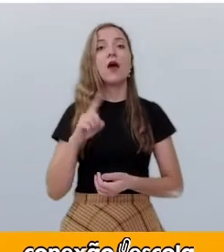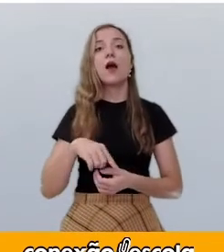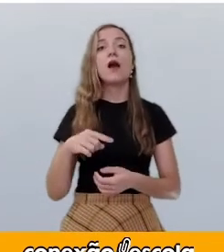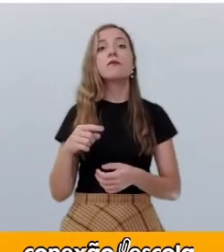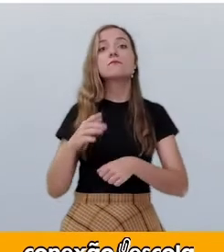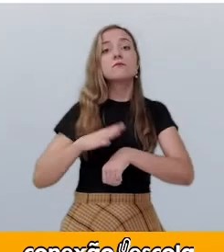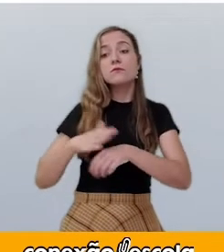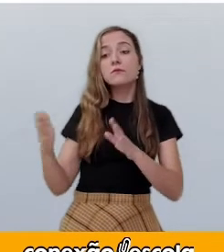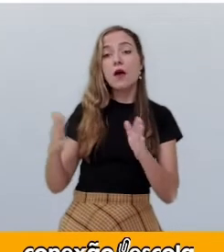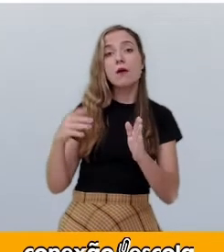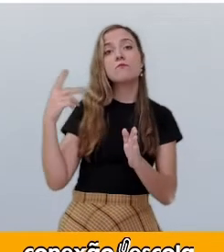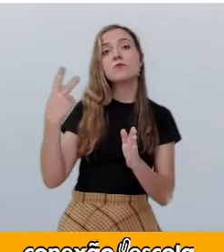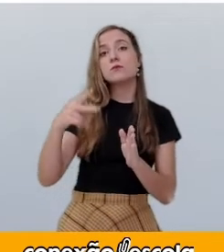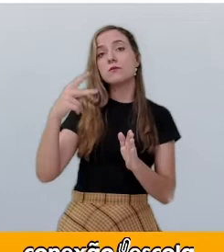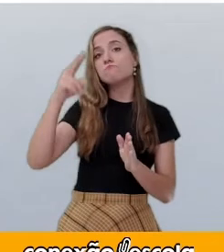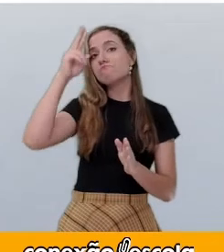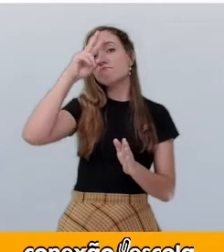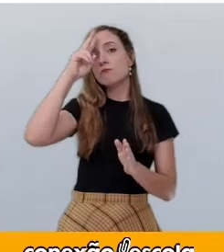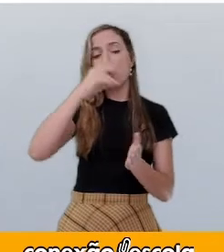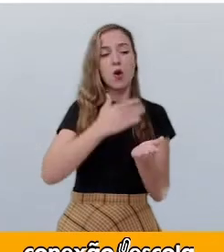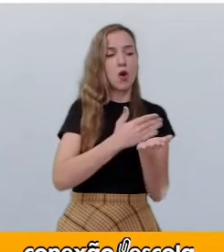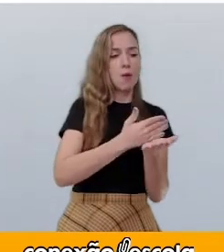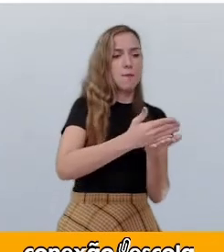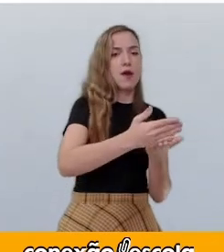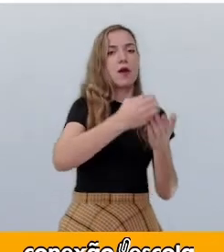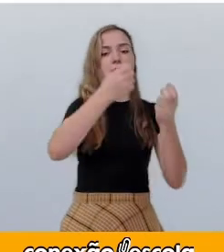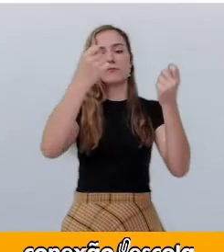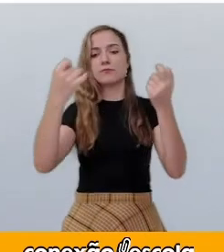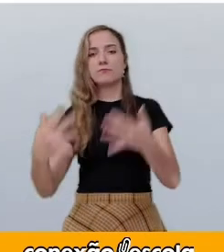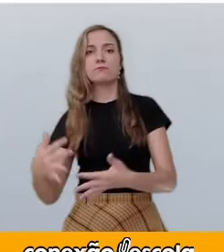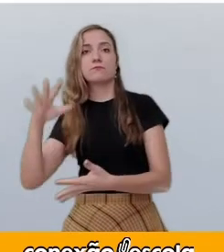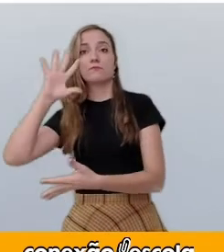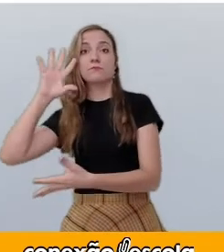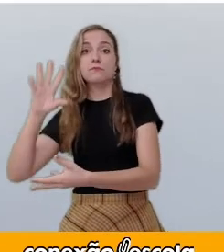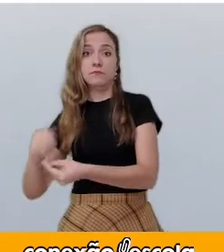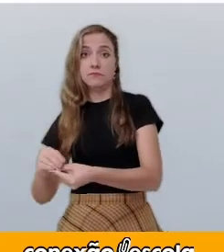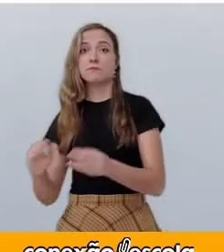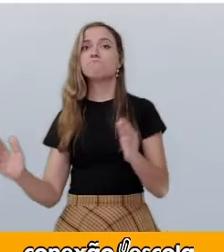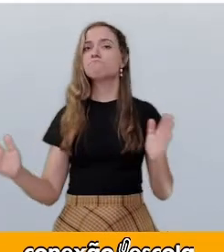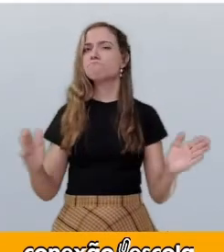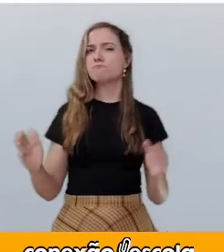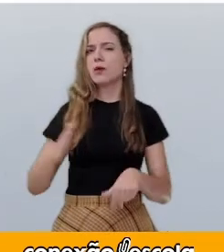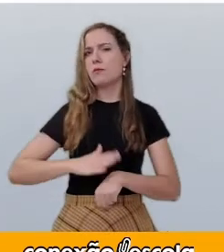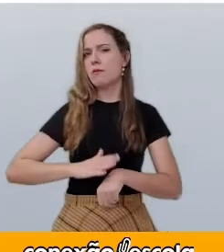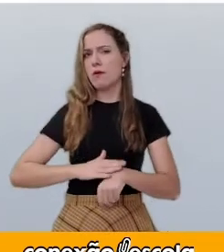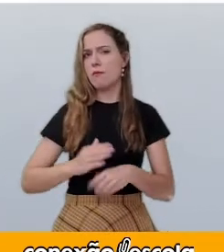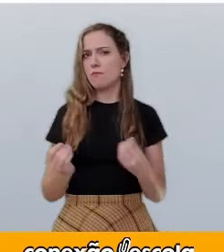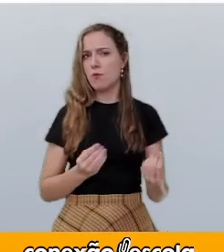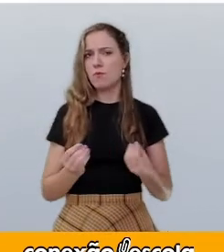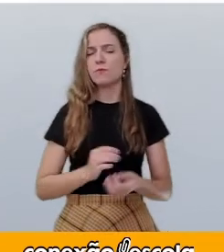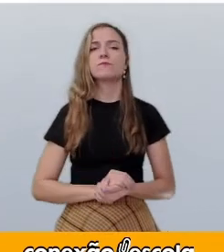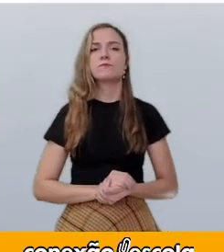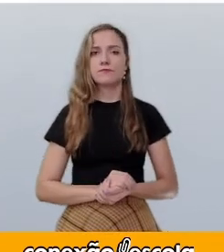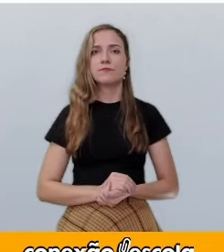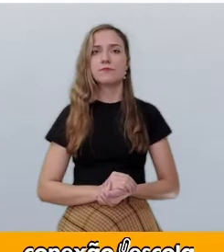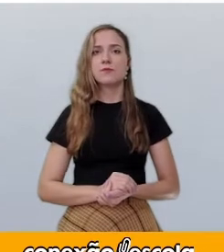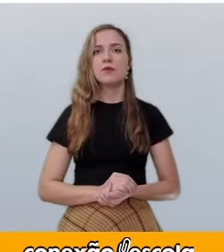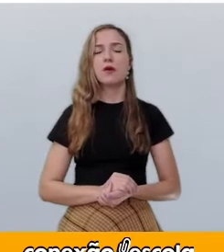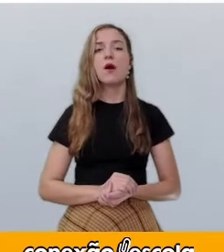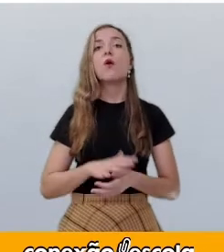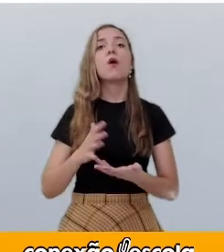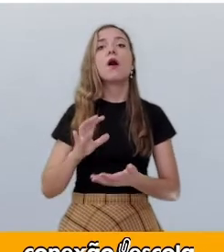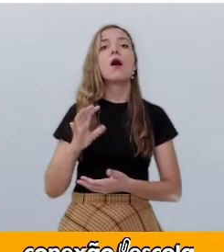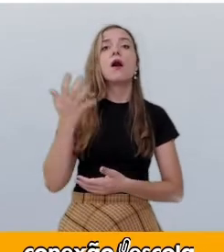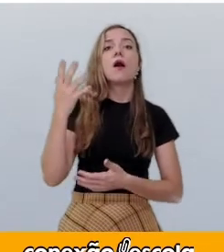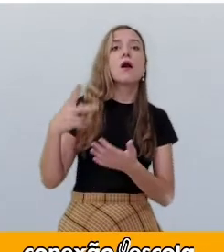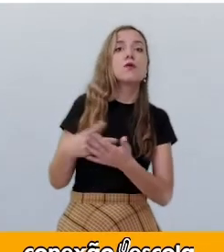duração entre o início e o final da narrativa época em que a narrativa